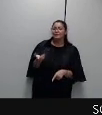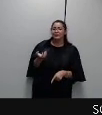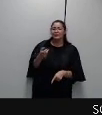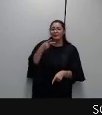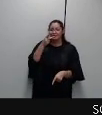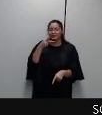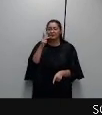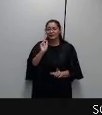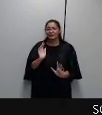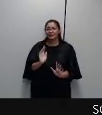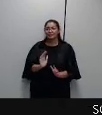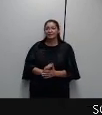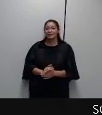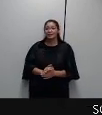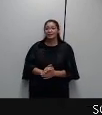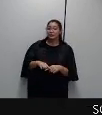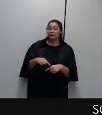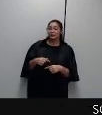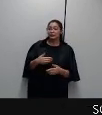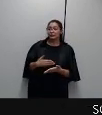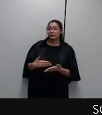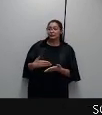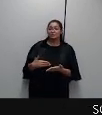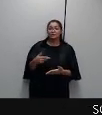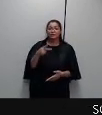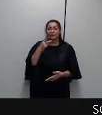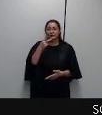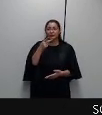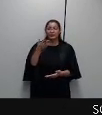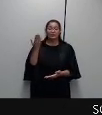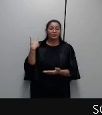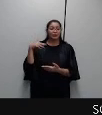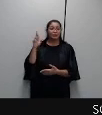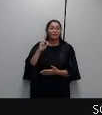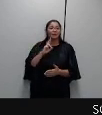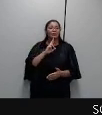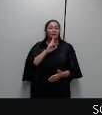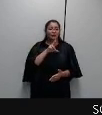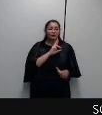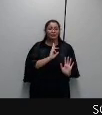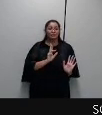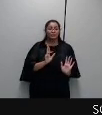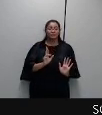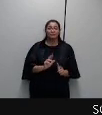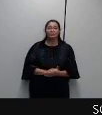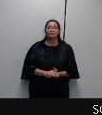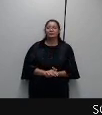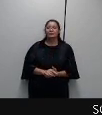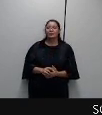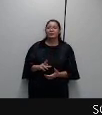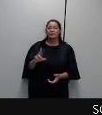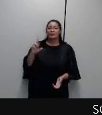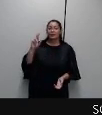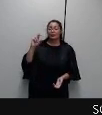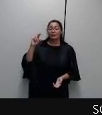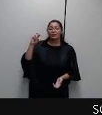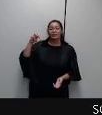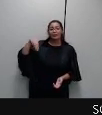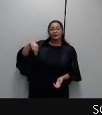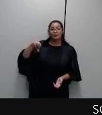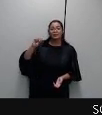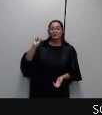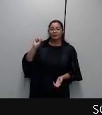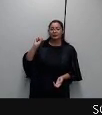a palavra ao relator e os números da gestão passada é é ministro RMS 21 há 269